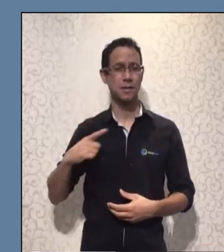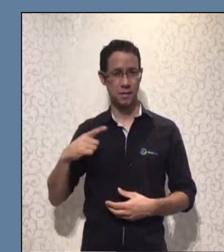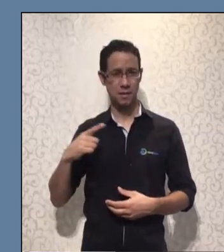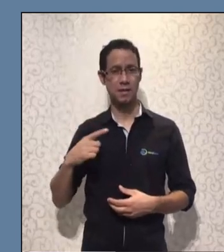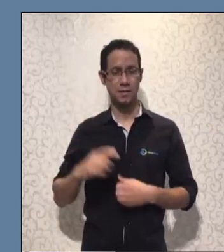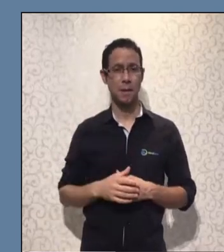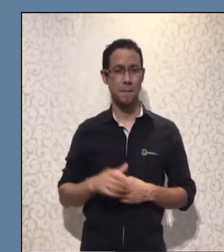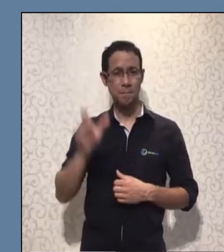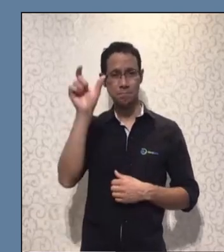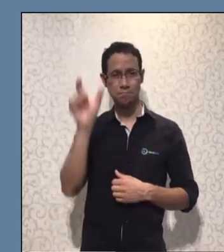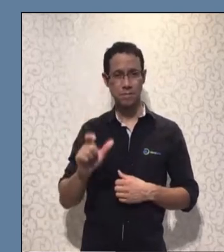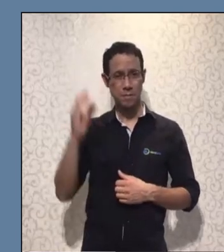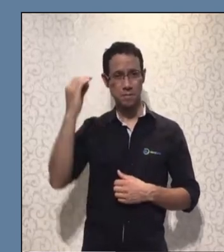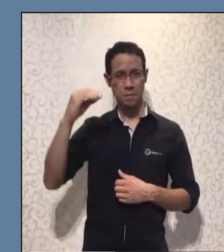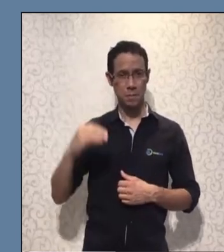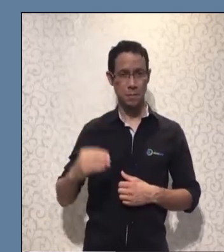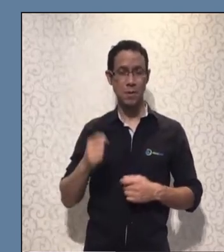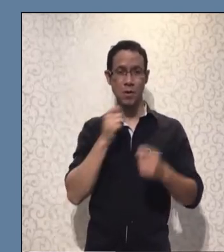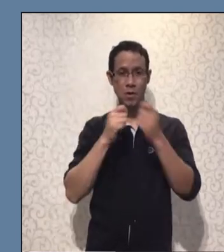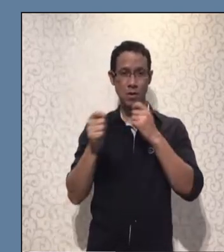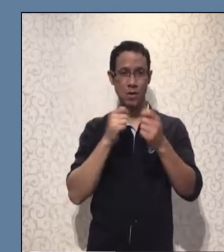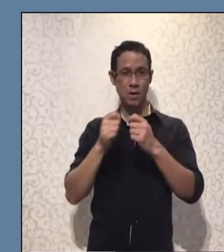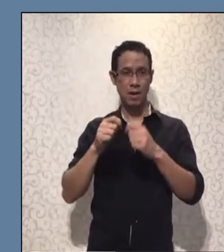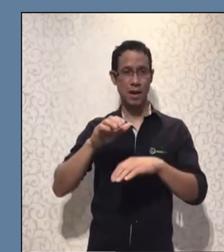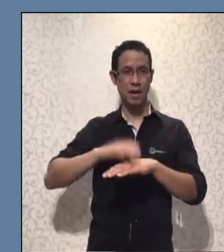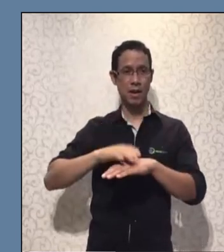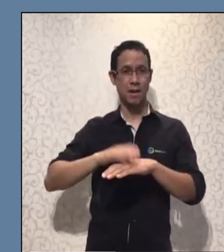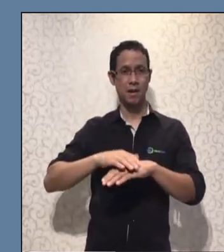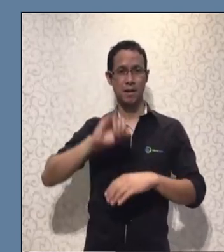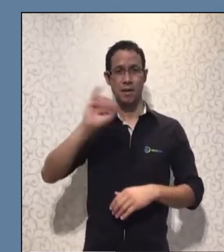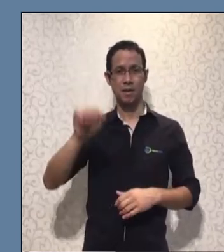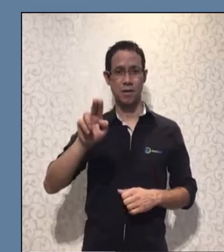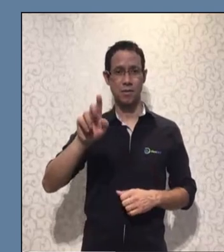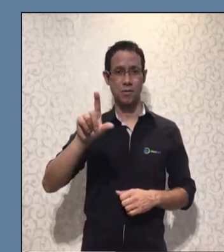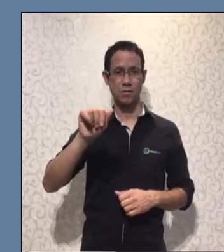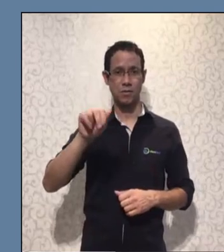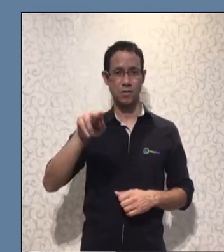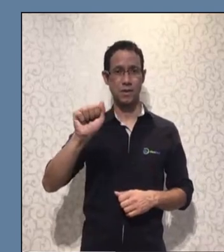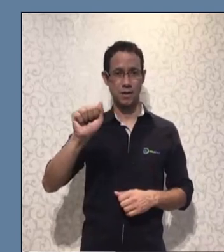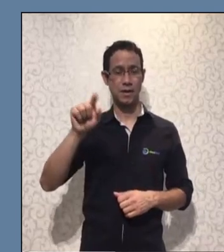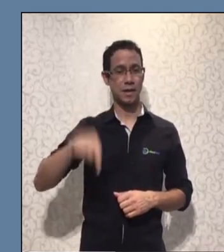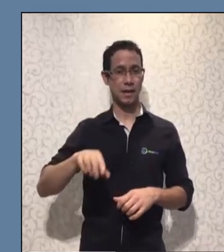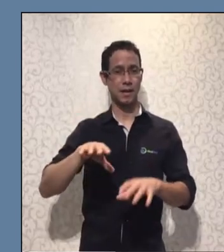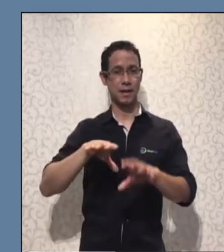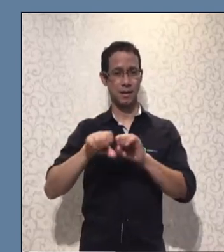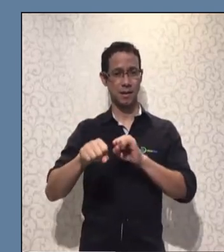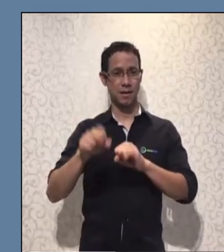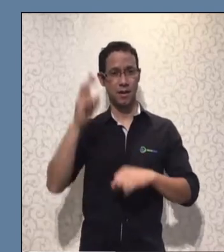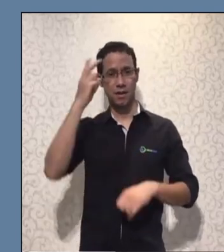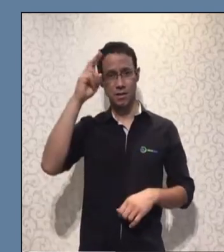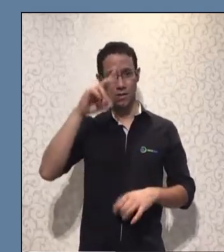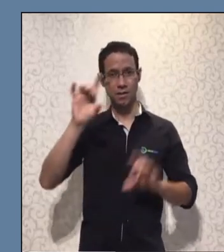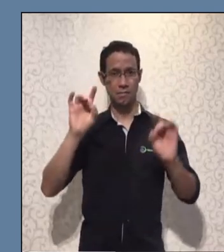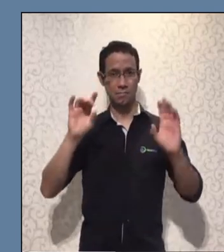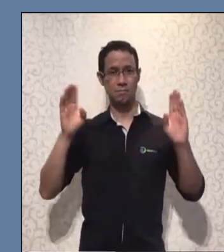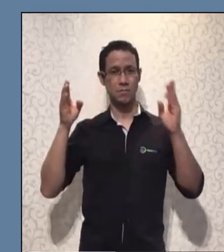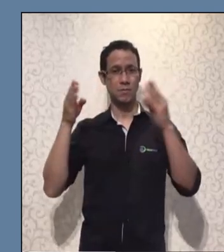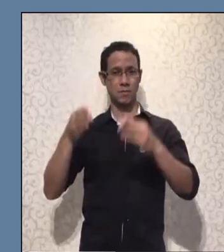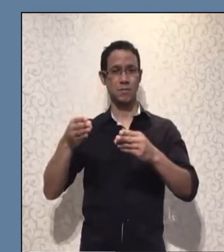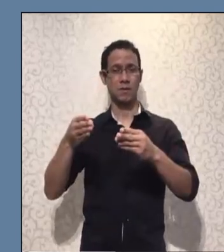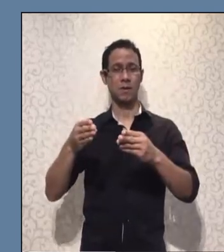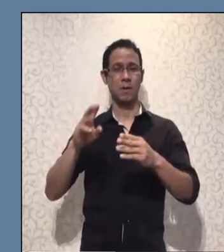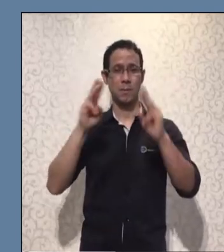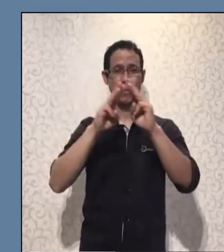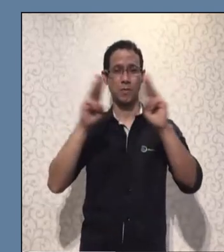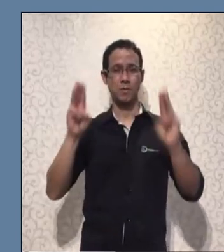encontro será feita por Juliana Braga. Juliana possui graduação em História e especialização em Museologia, ambas pela Universidade de